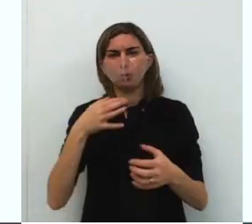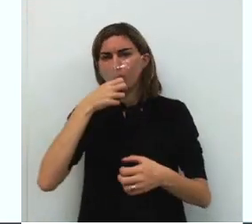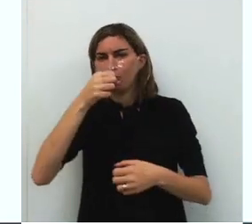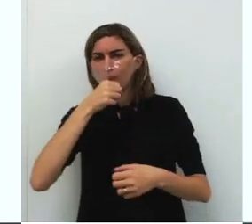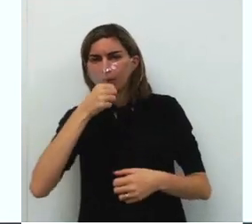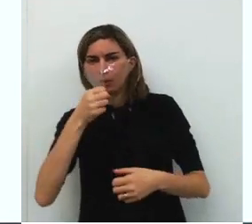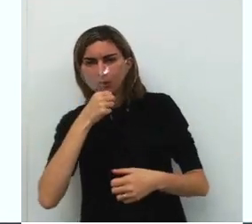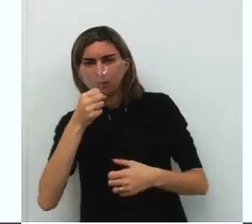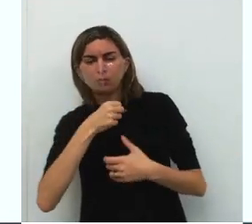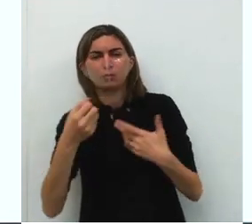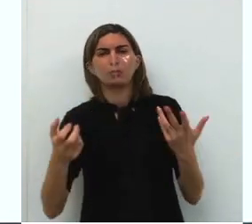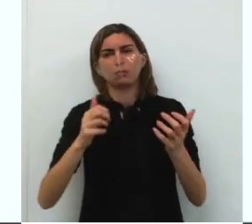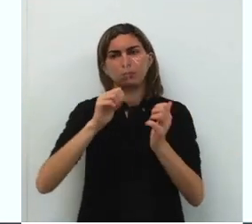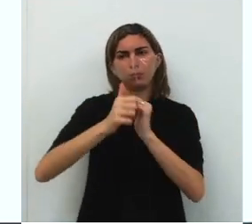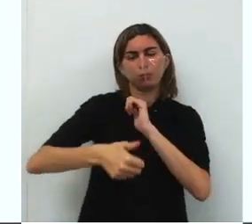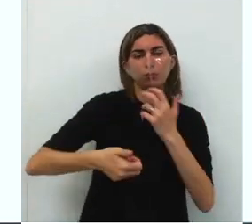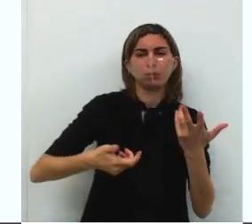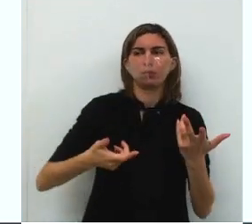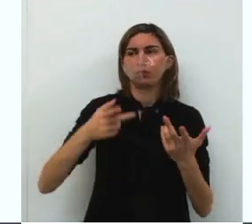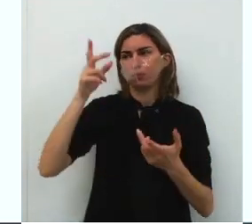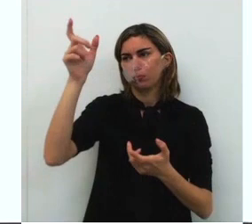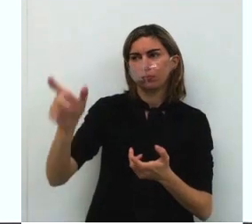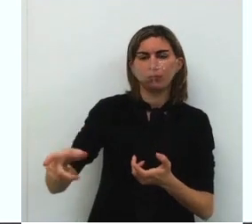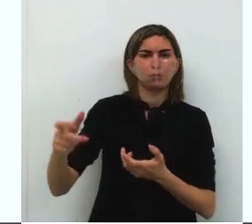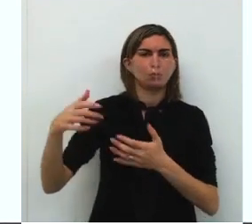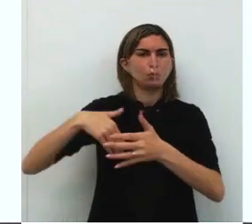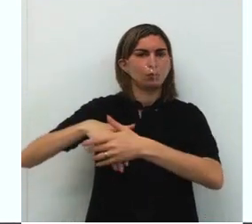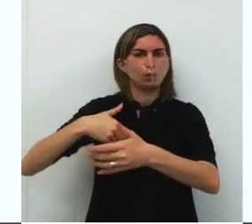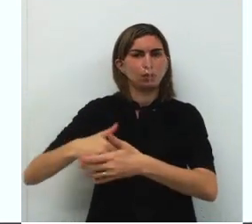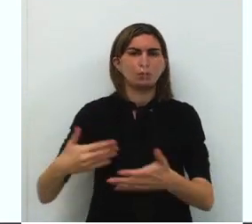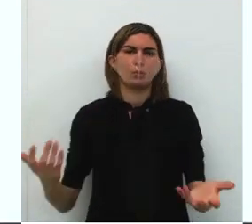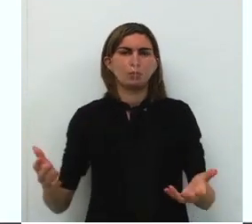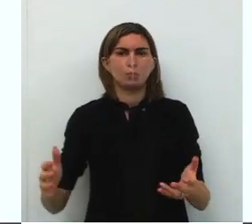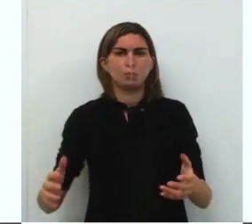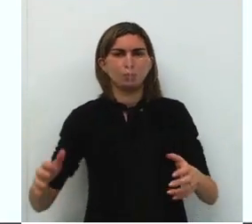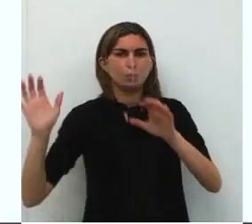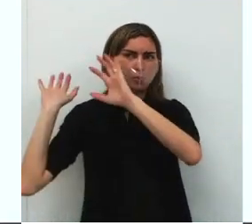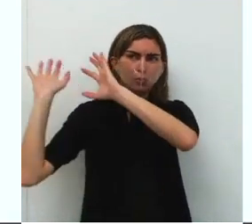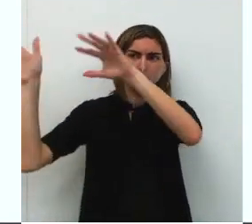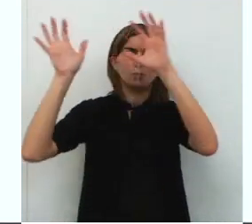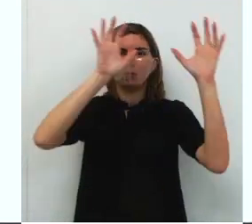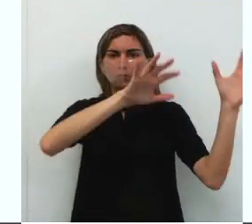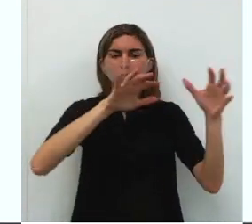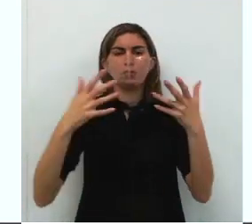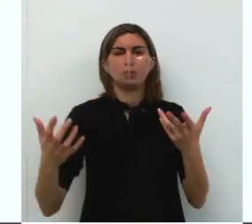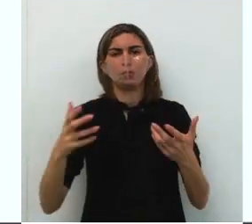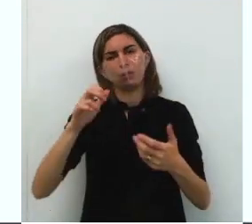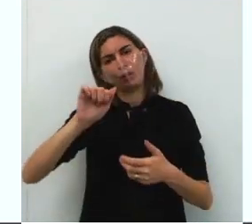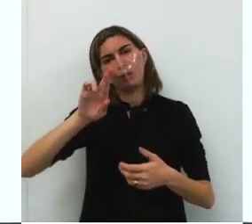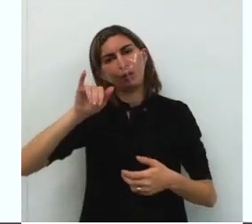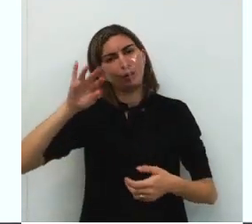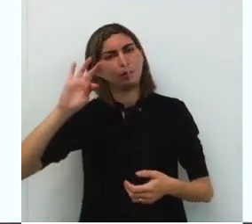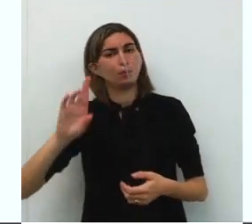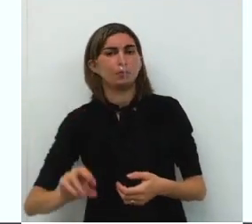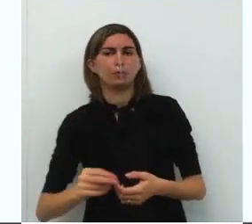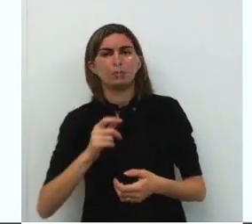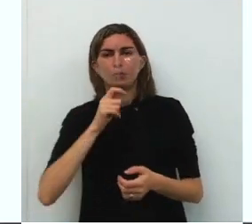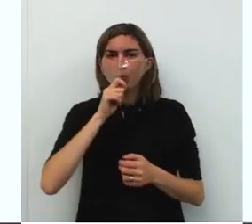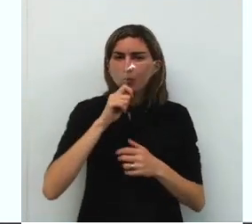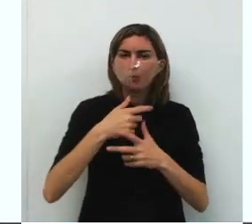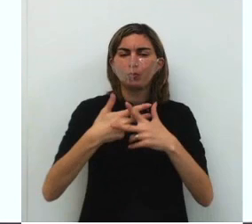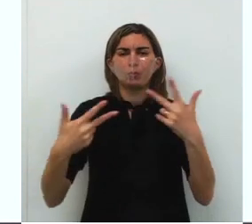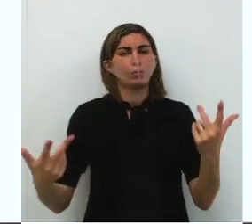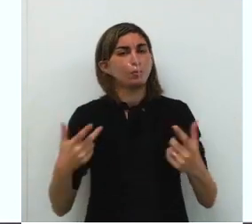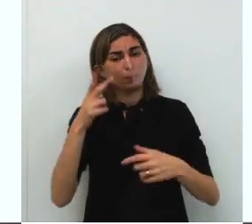um comentarista esportivo, seja um jogador, um goleiro, um árbitro.